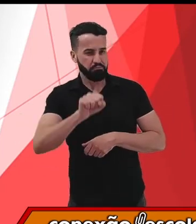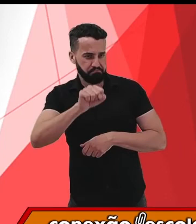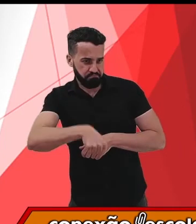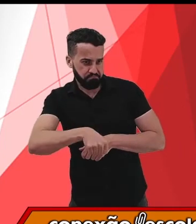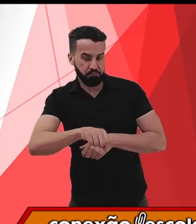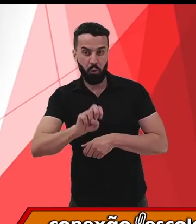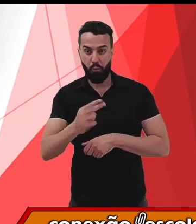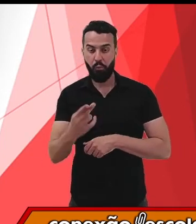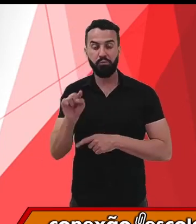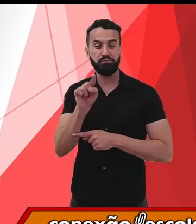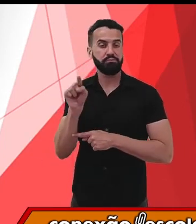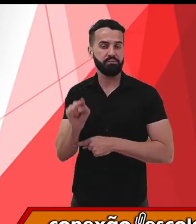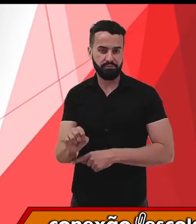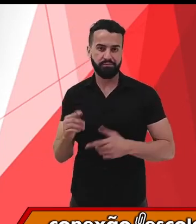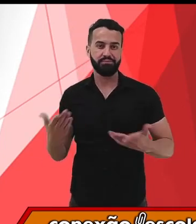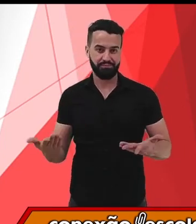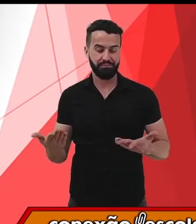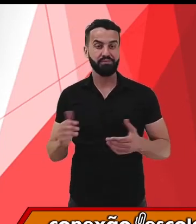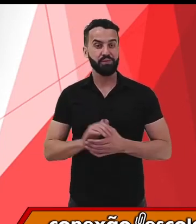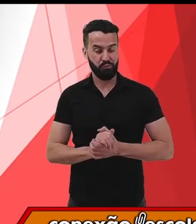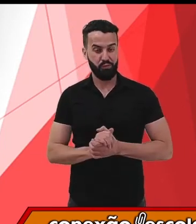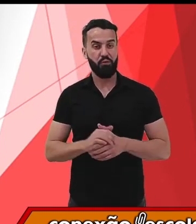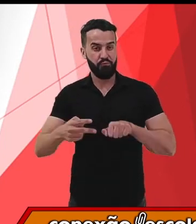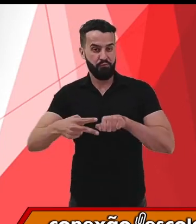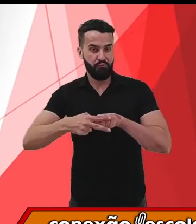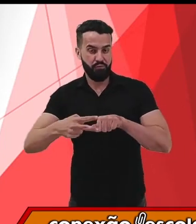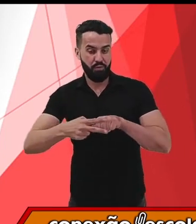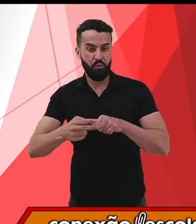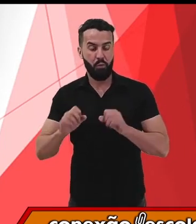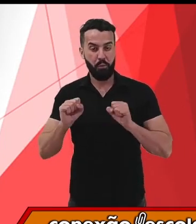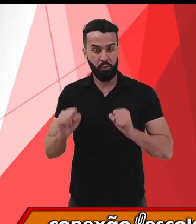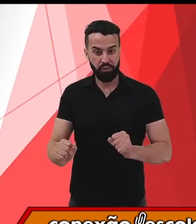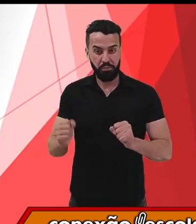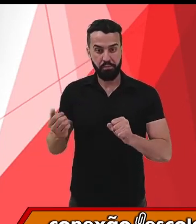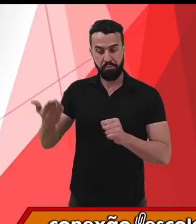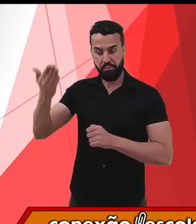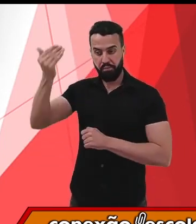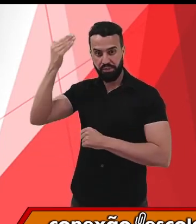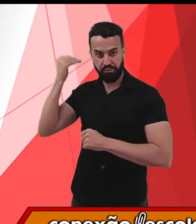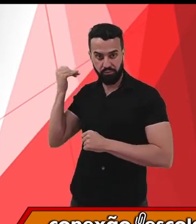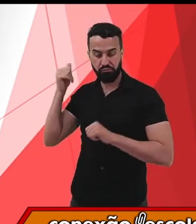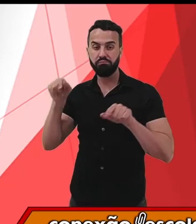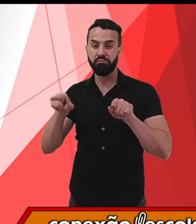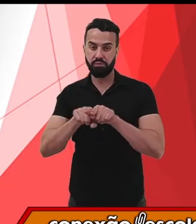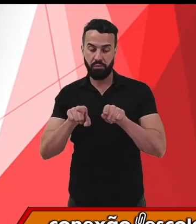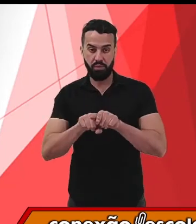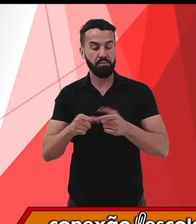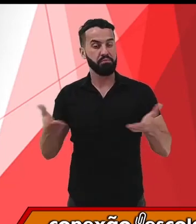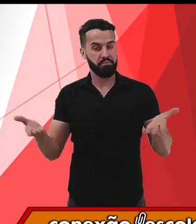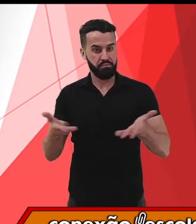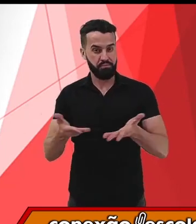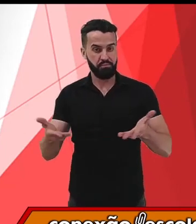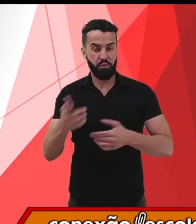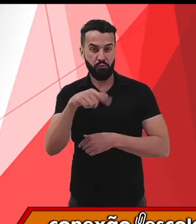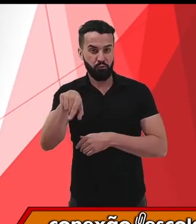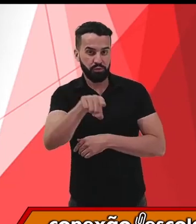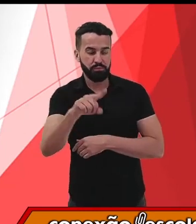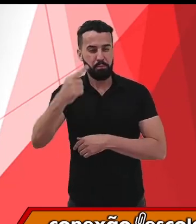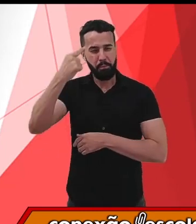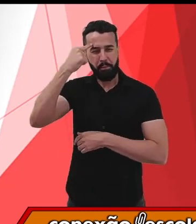conteúdo de hoje que eu trouxe o verbo poder, tanto no passado como no presente, é interessante pensar nessas